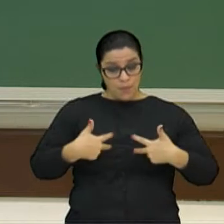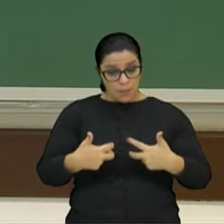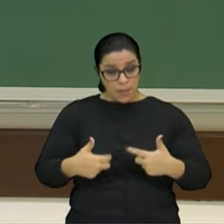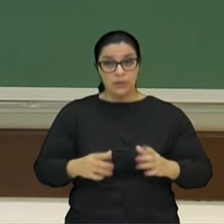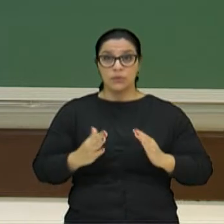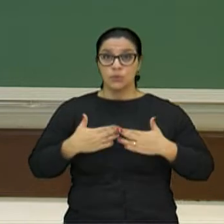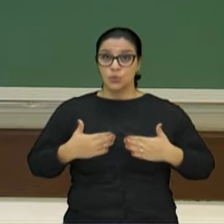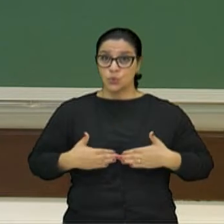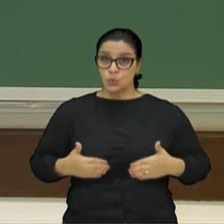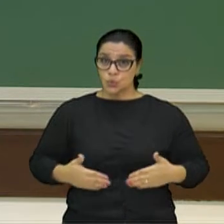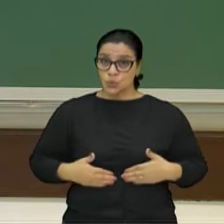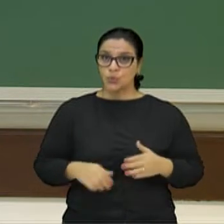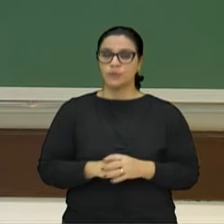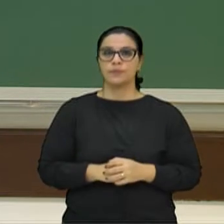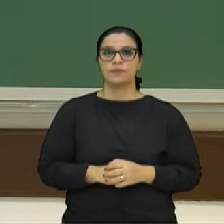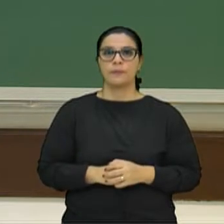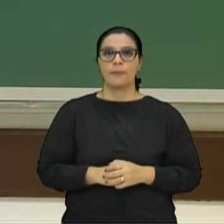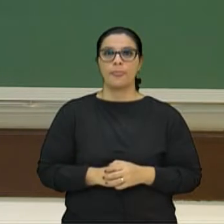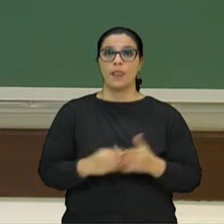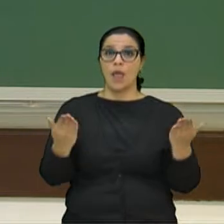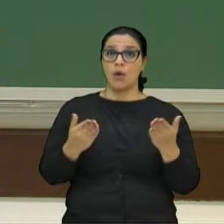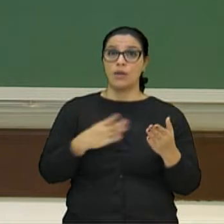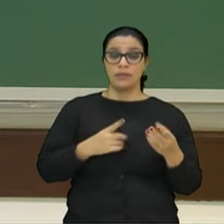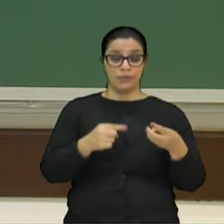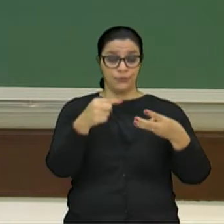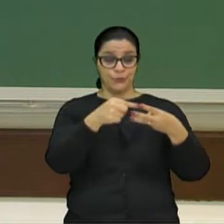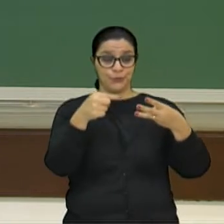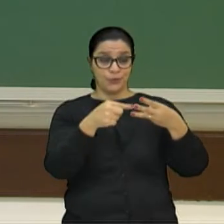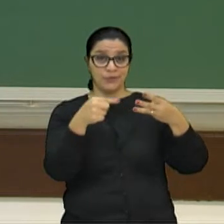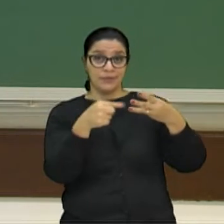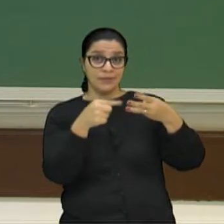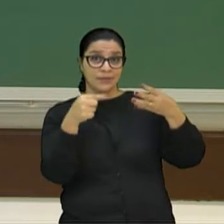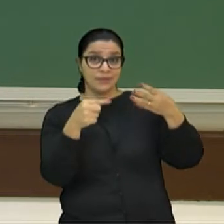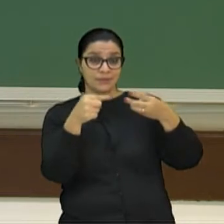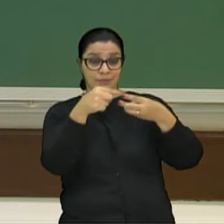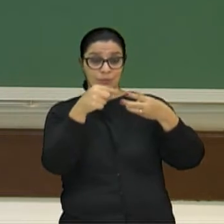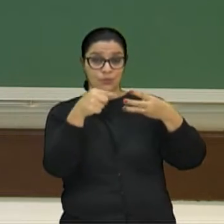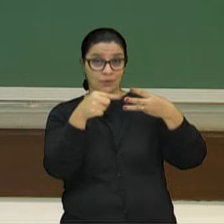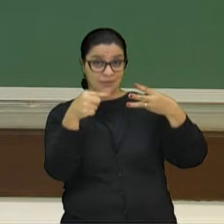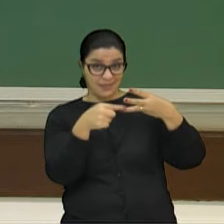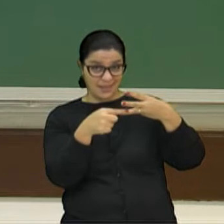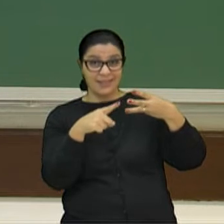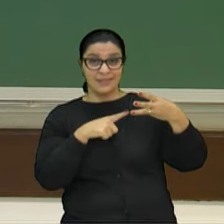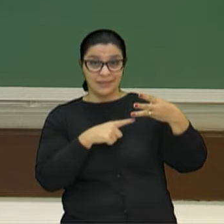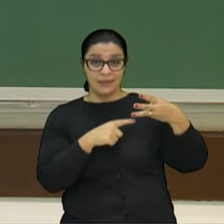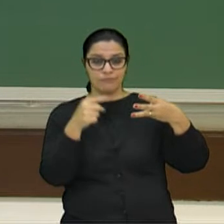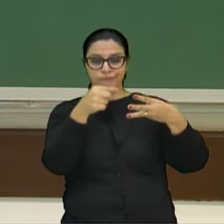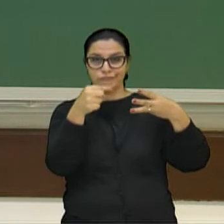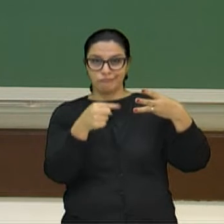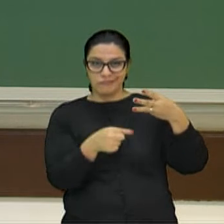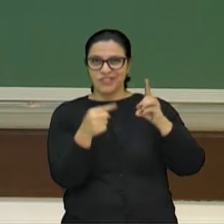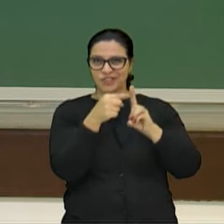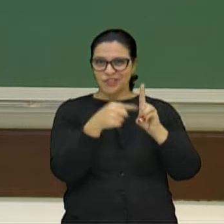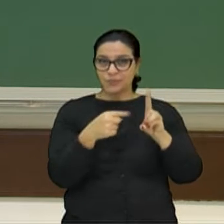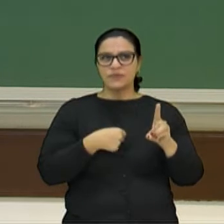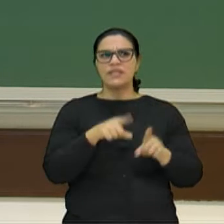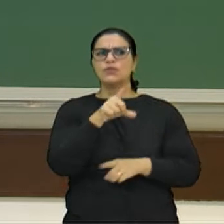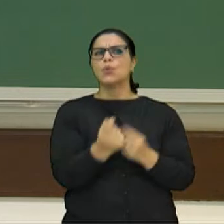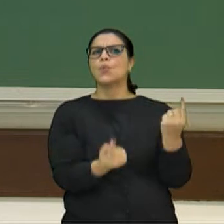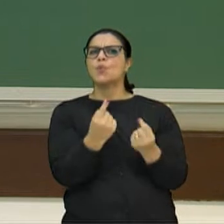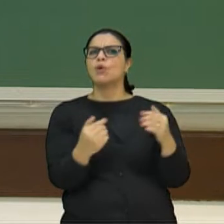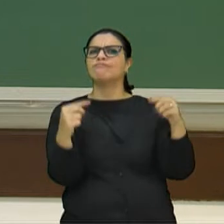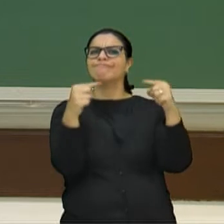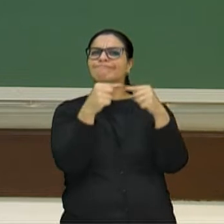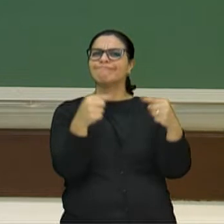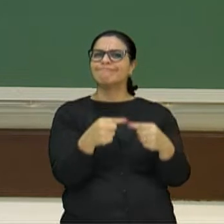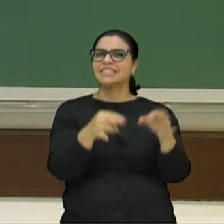Então ela era dividida em três, são divididas em três, ali você vai escolher qual que diz respeito à ginástica